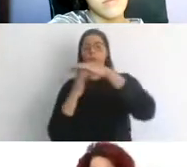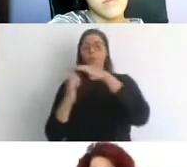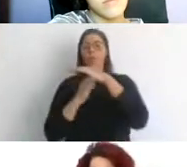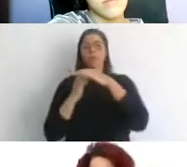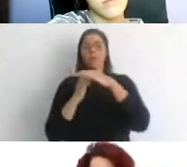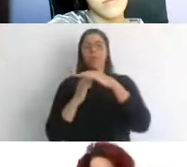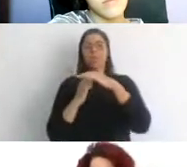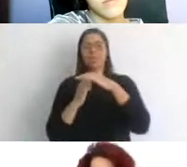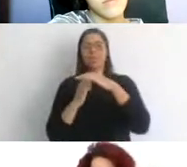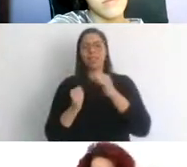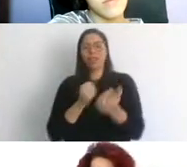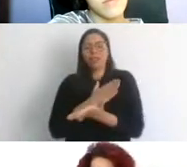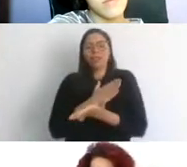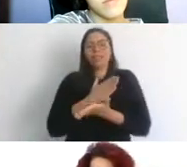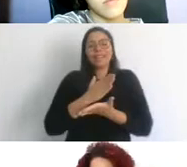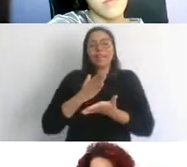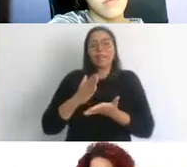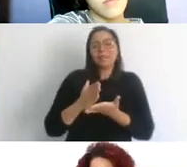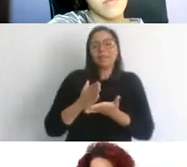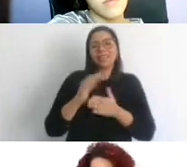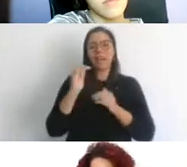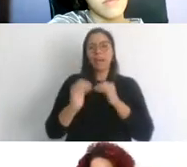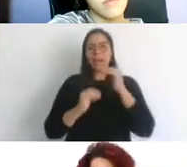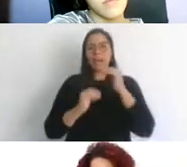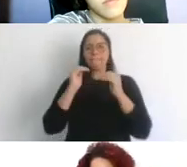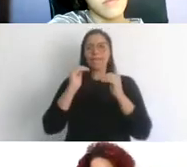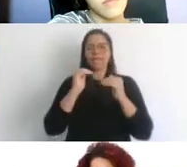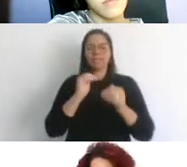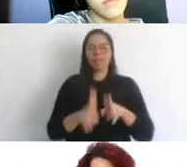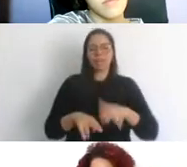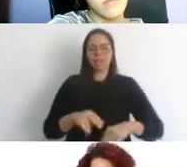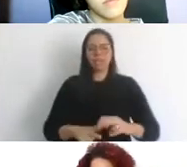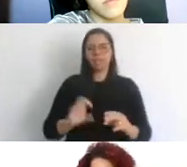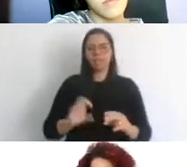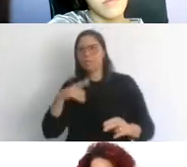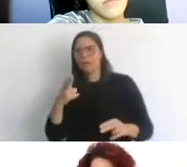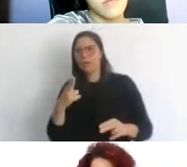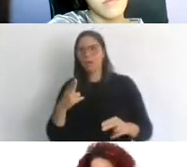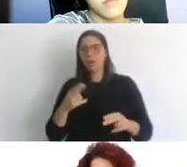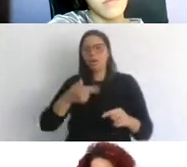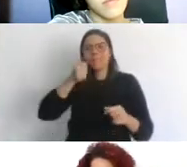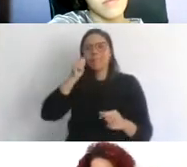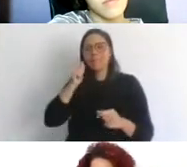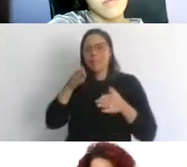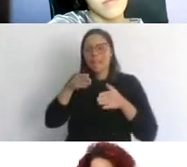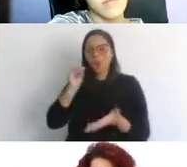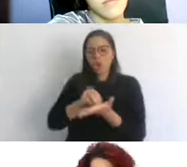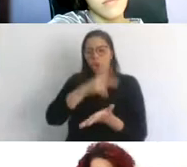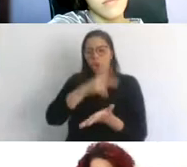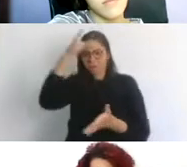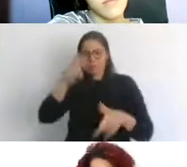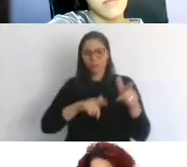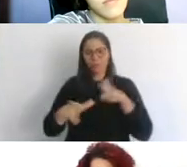empresa você inicia uma empresa com mais gente do que sua capacidade de produção ou você inicia a empresa com quantidade suficiente para dar lucro na sua capacidade de